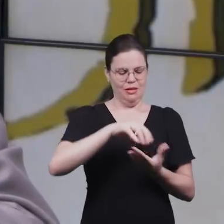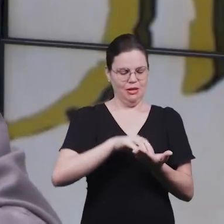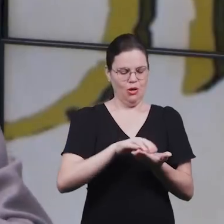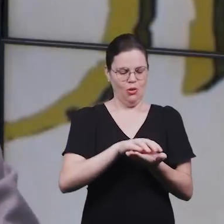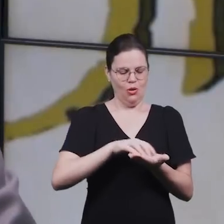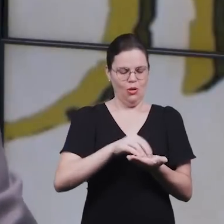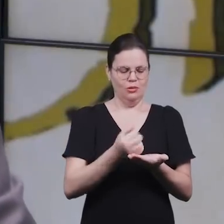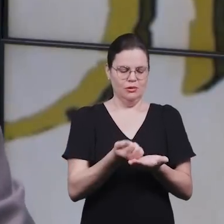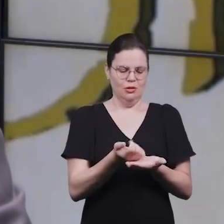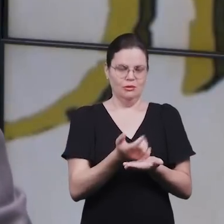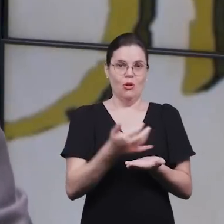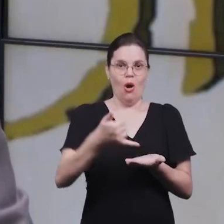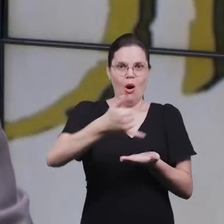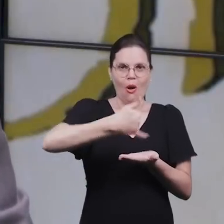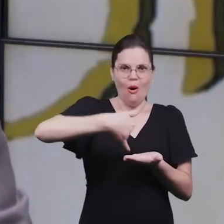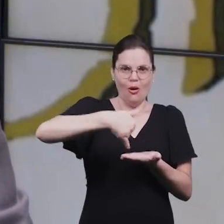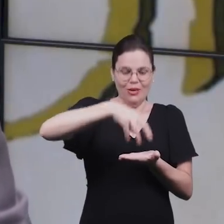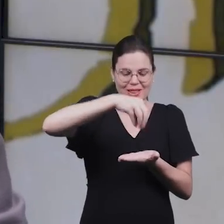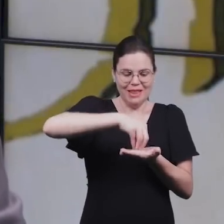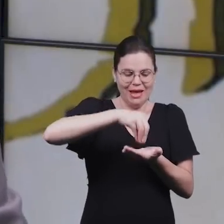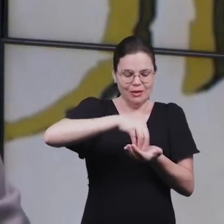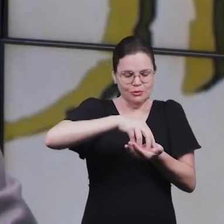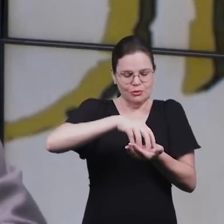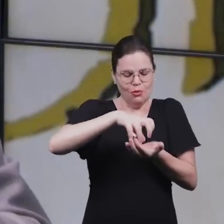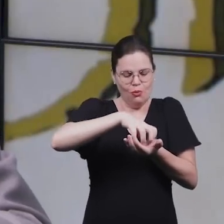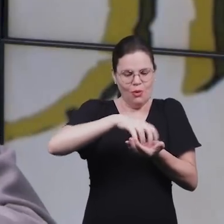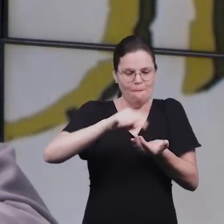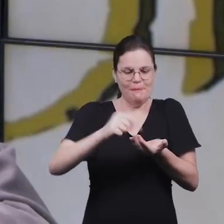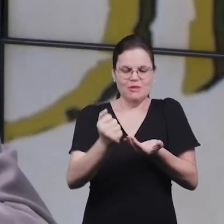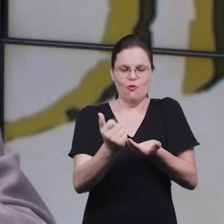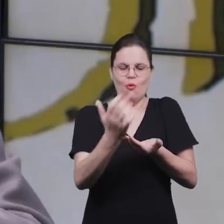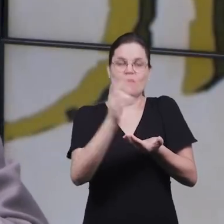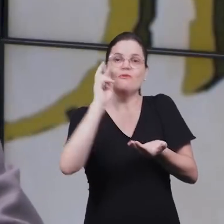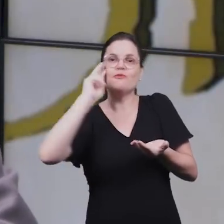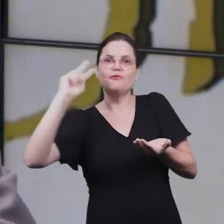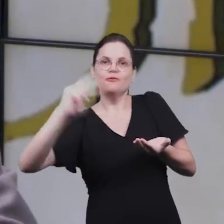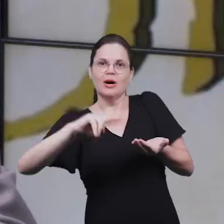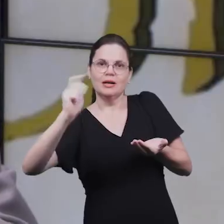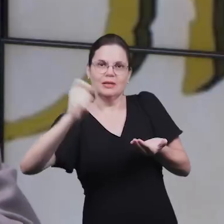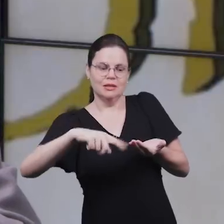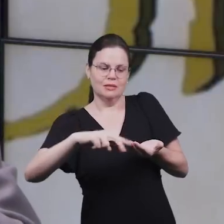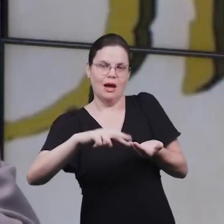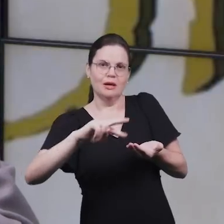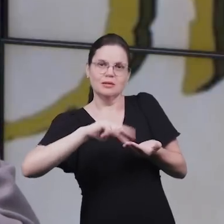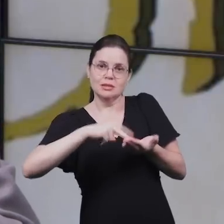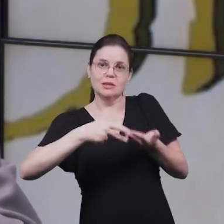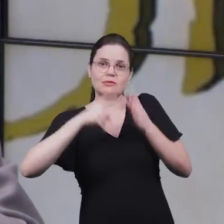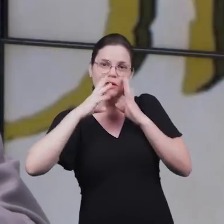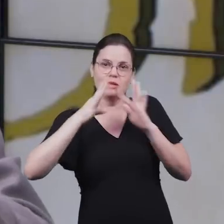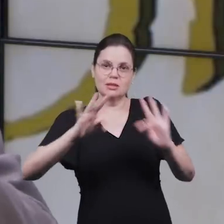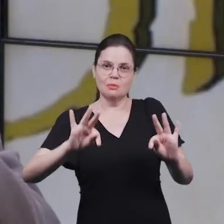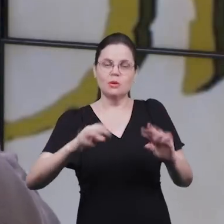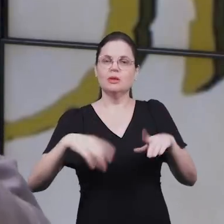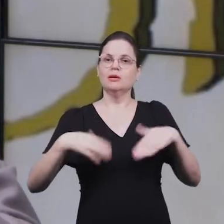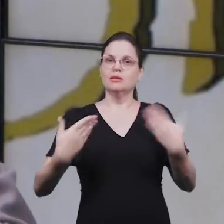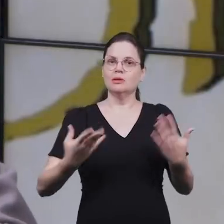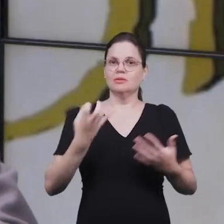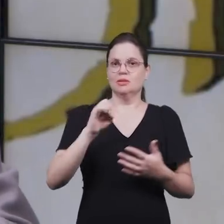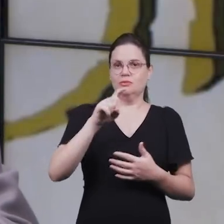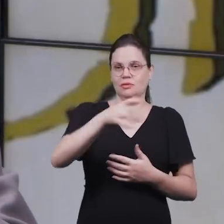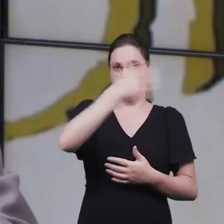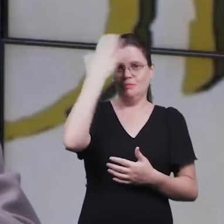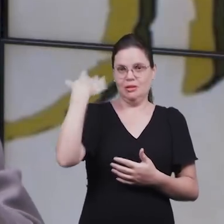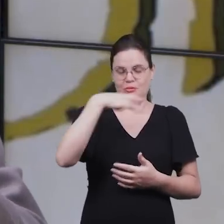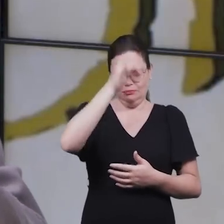interior, mas a chama é exterior. Então a pessoa que é batizada com o Espírito Santo, haverá na vida dela evidências desse